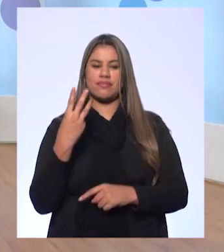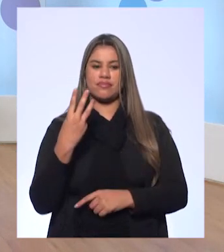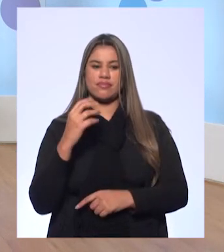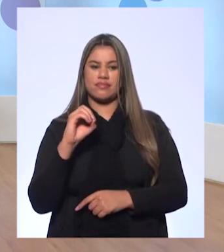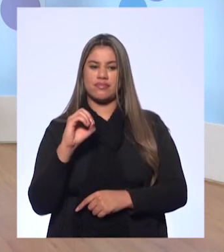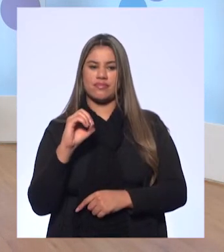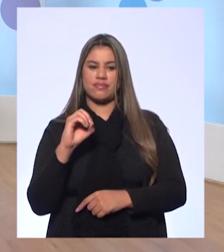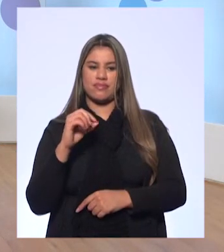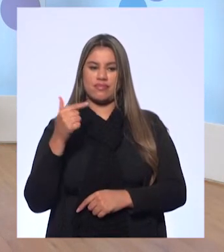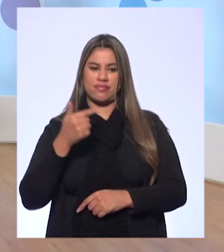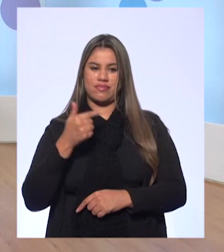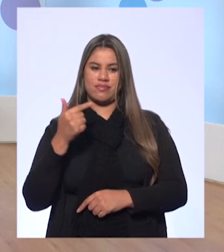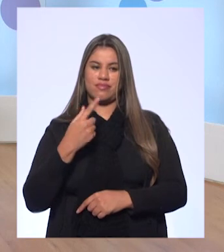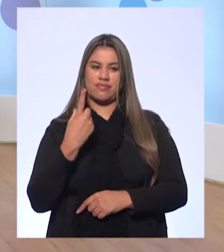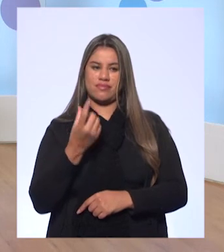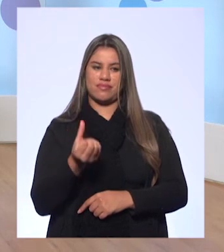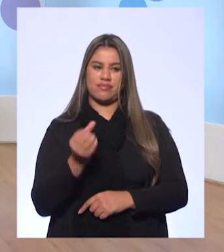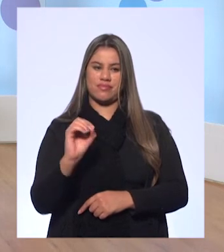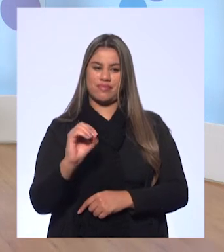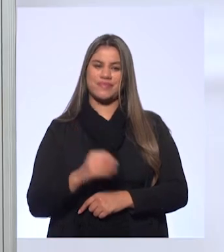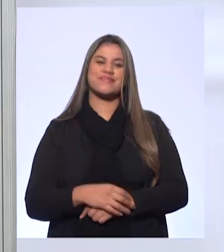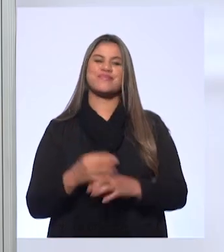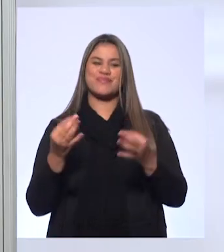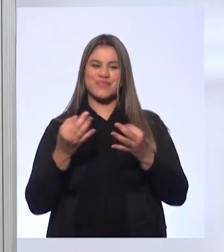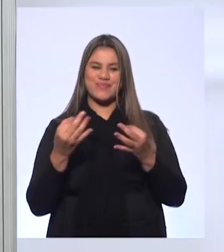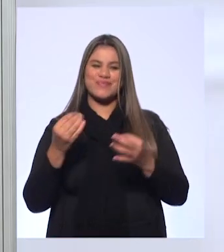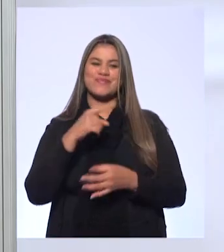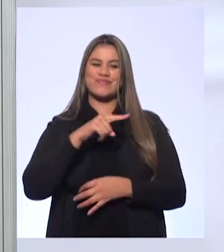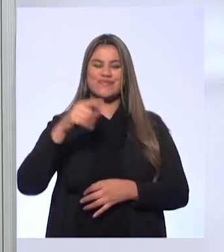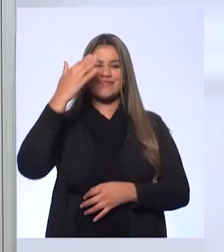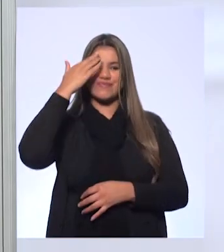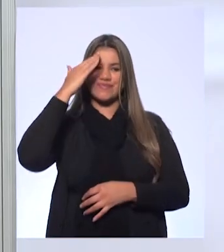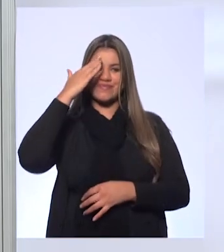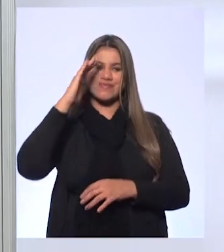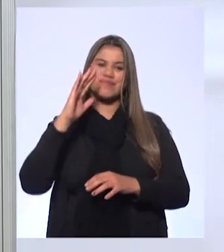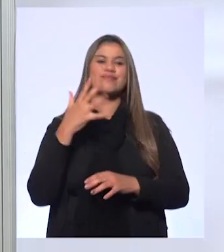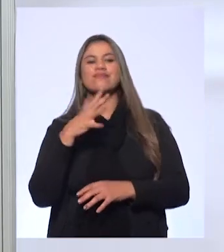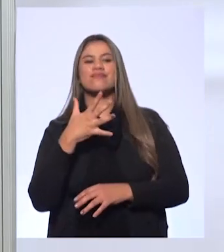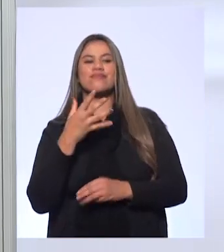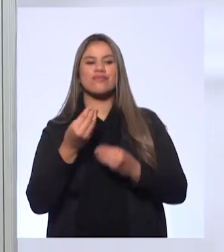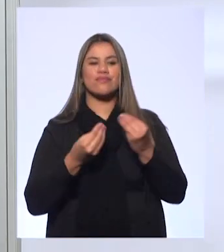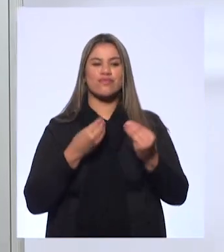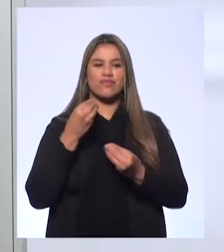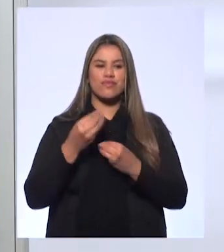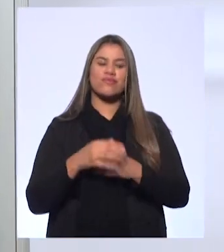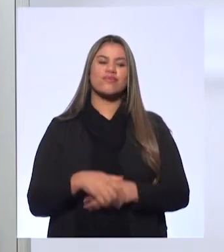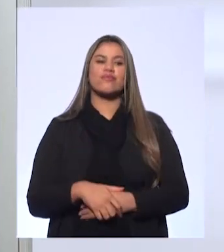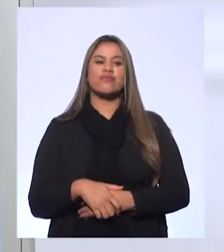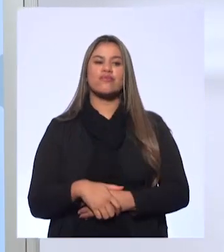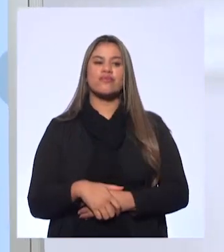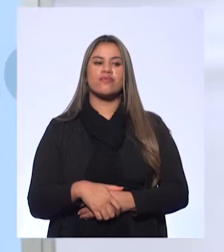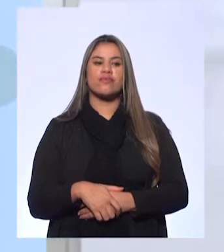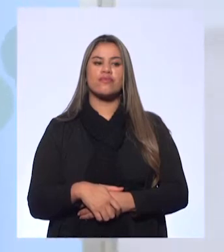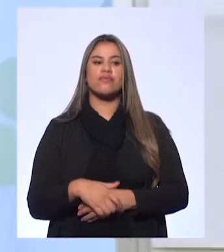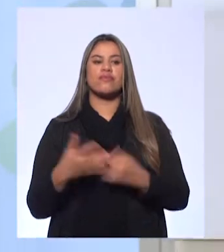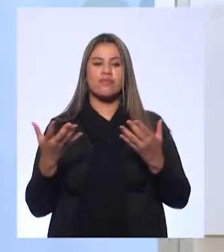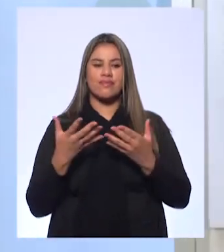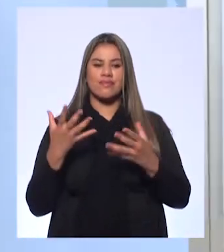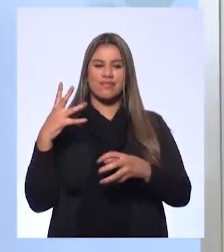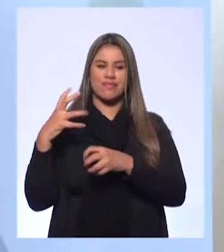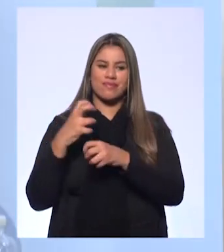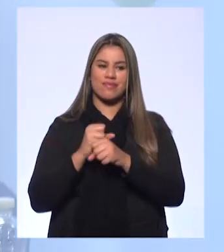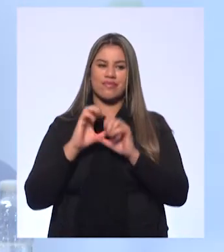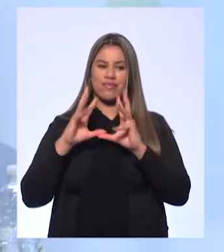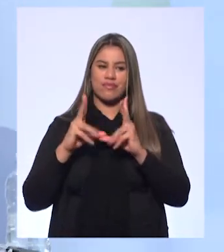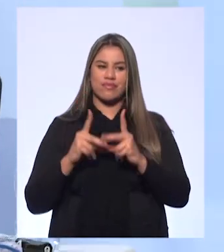oxigênio, 160. Perfeito, pessoal. Deu pegar mais ou menos a ideia de como funciona? Então, eu vou colocar para vocês a tela dela completinha, para vocês